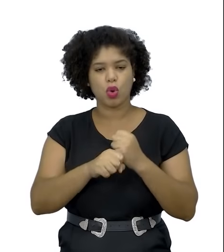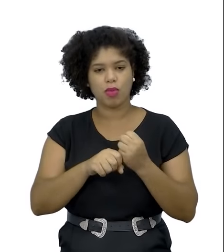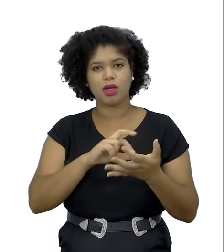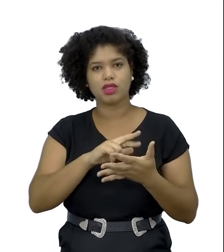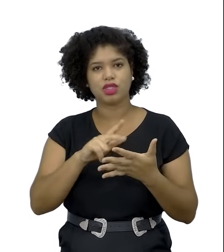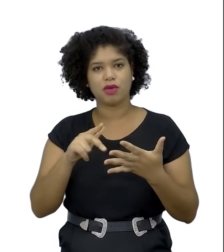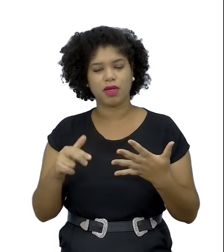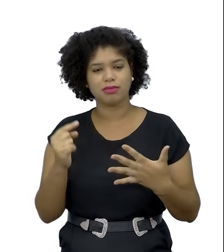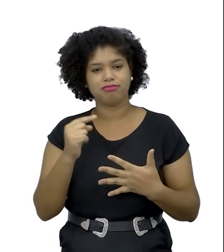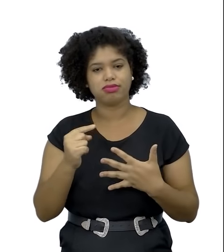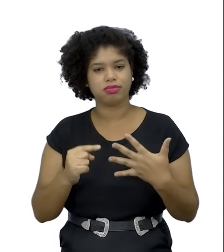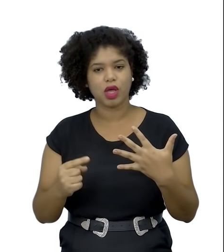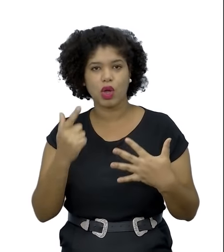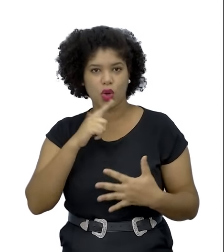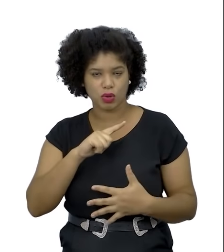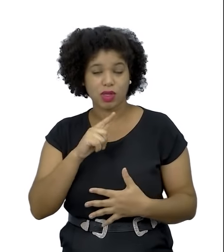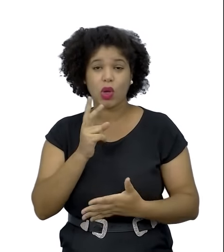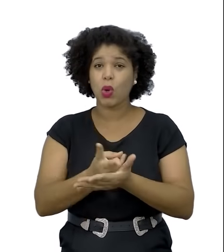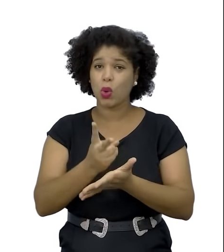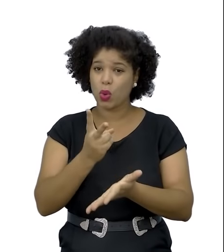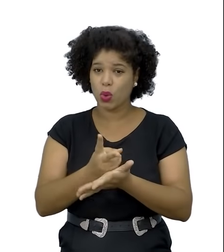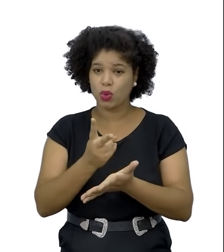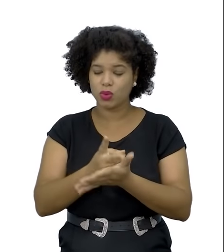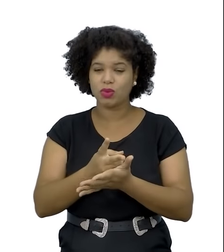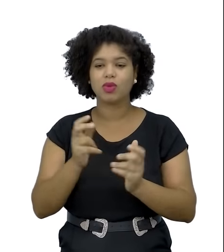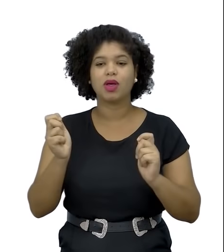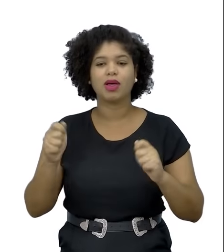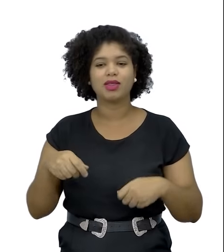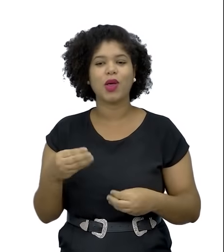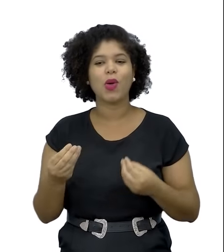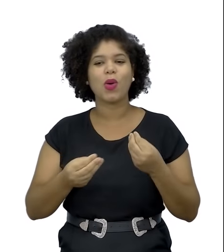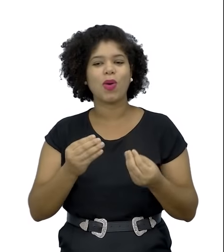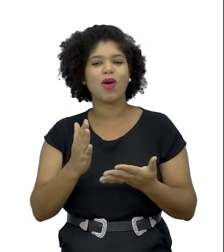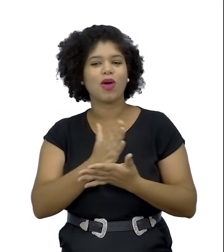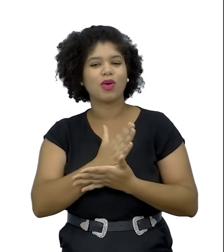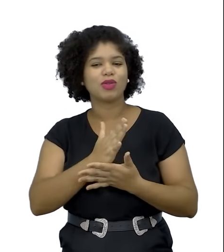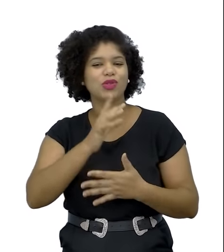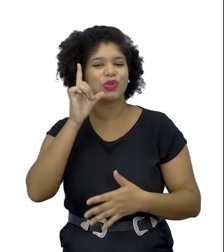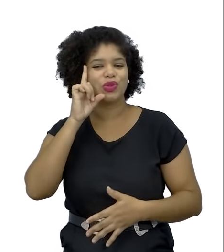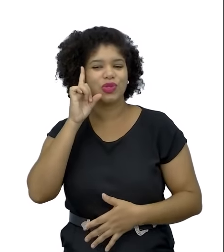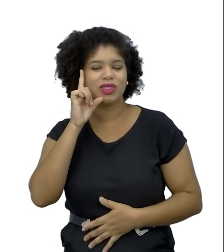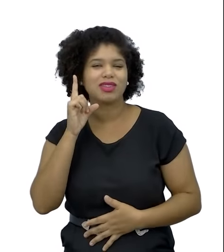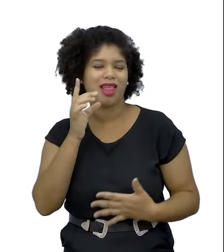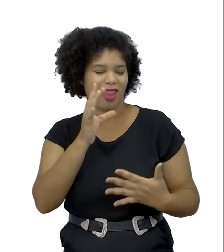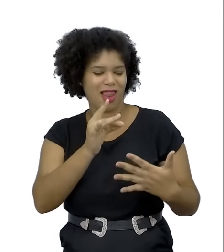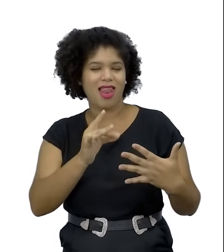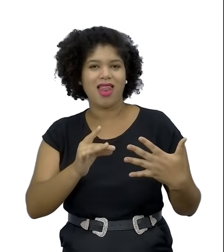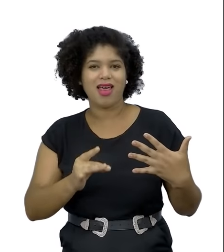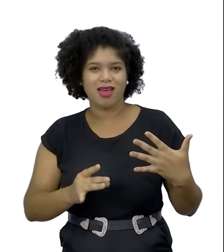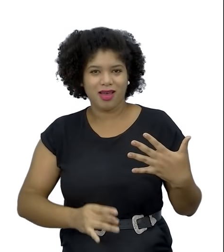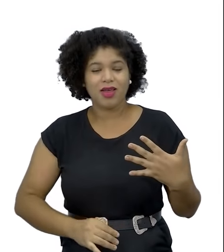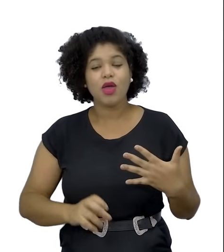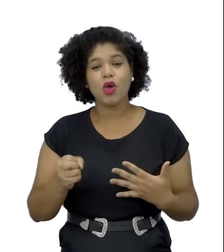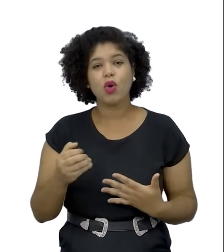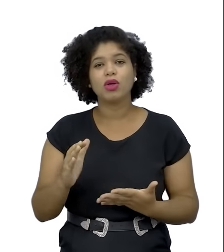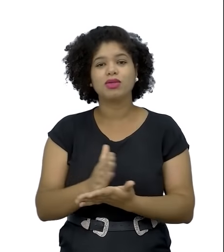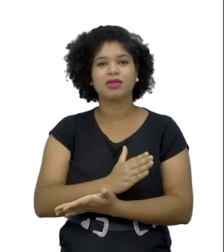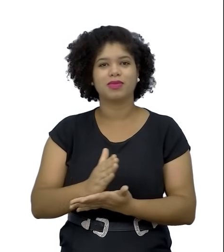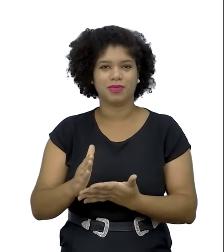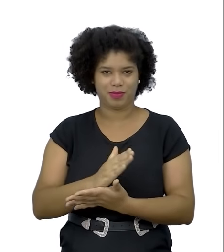diversas unidades e permanece constante através de situações de decomposição ou de